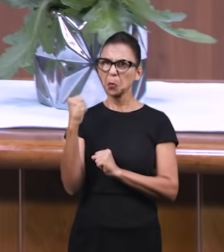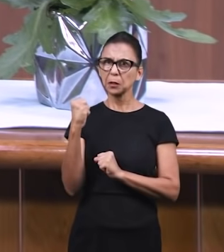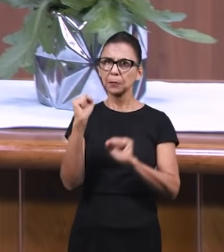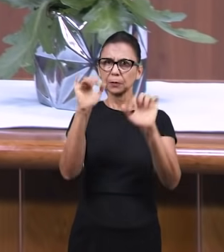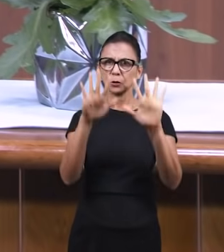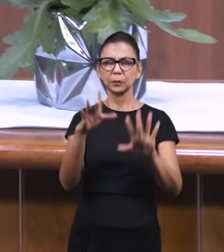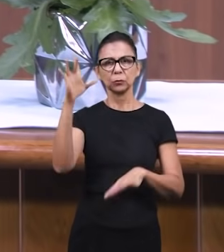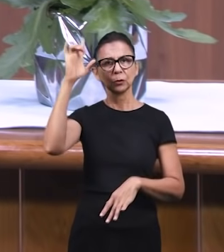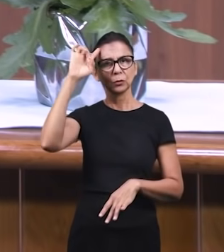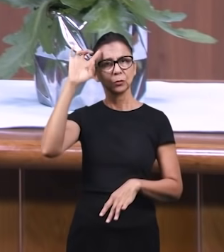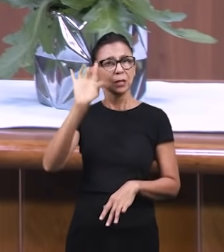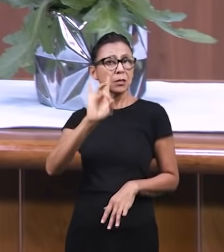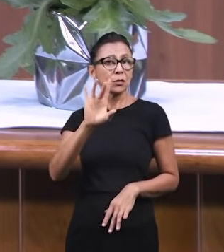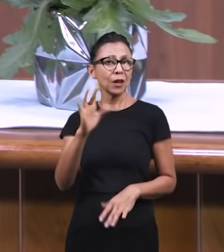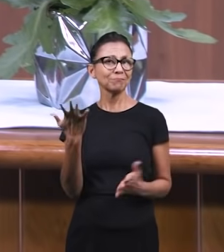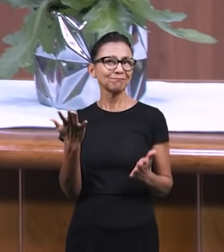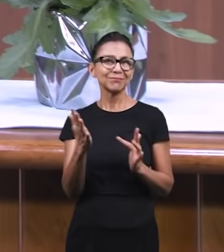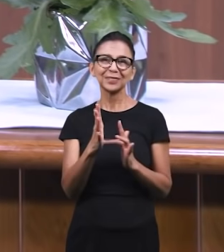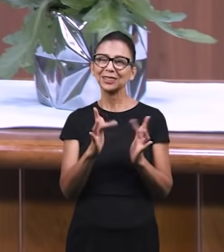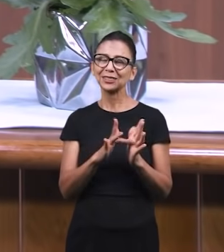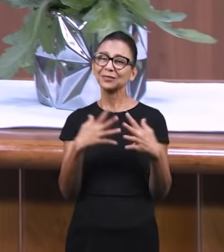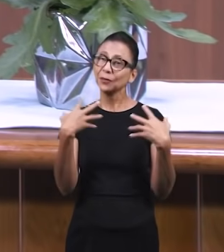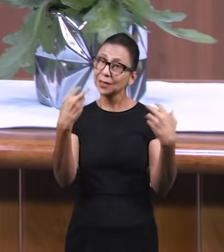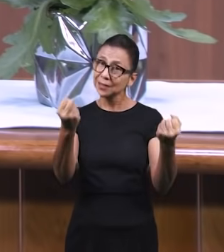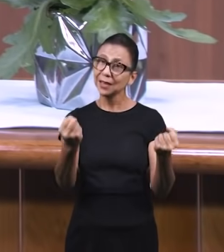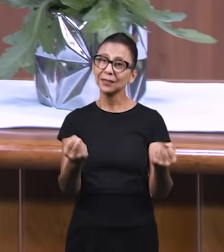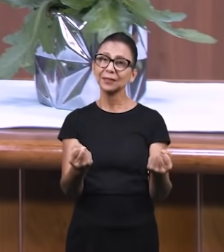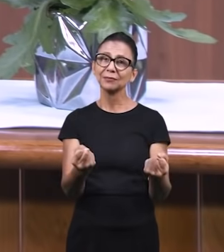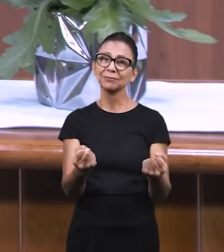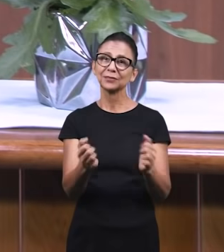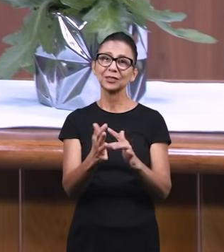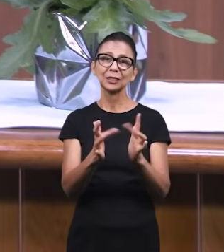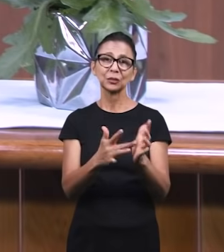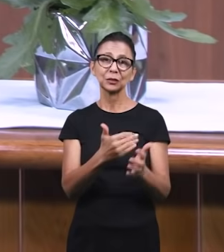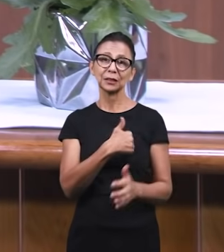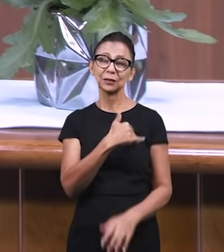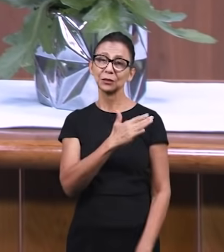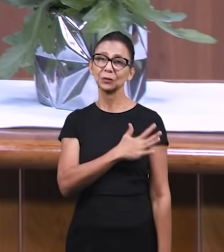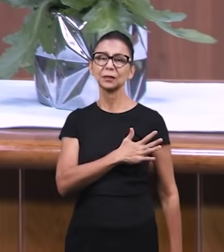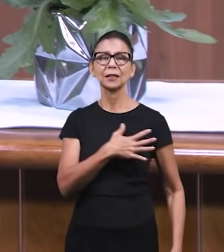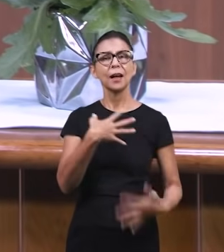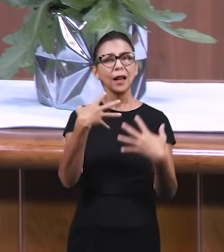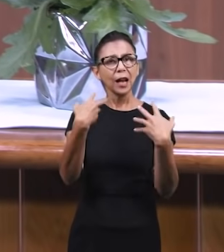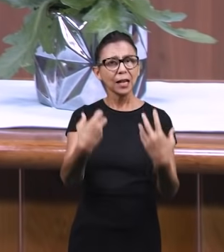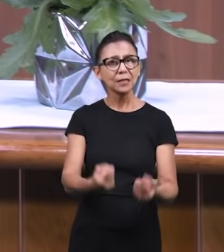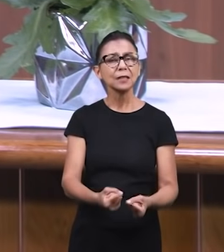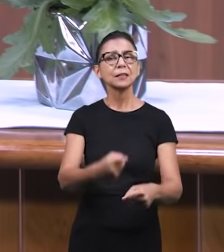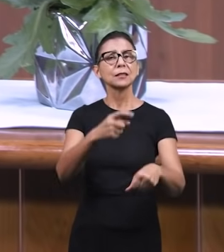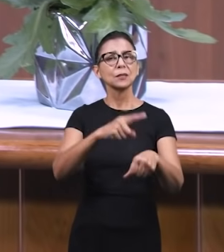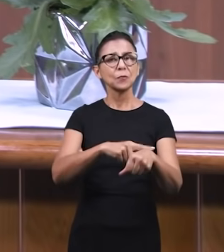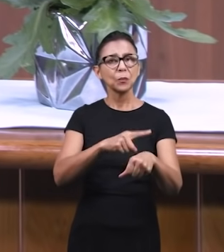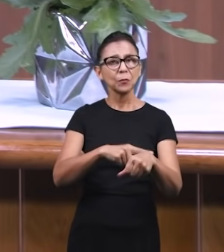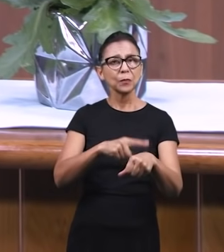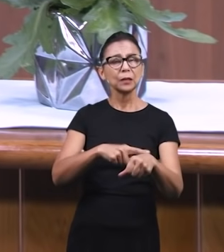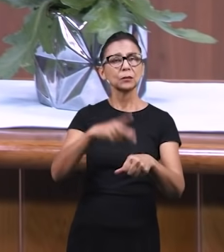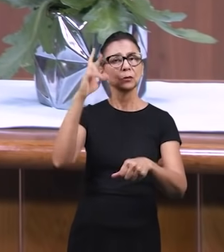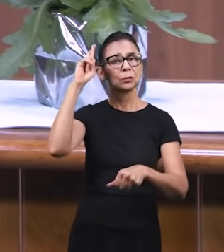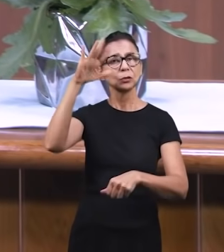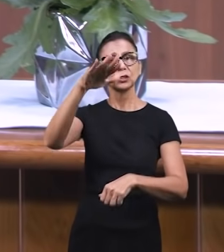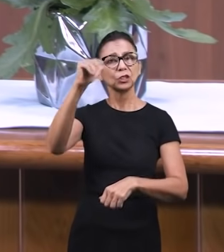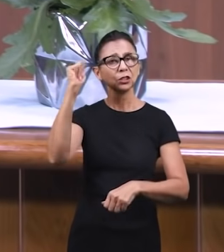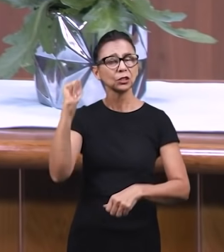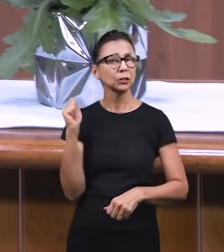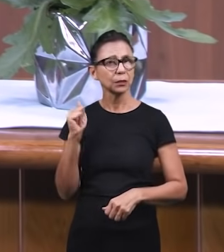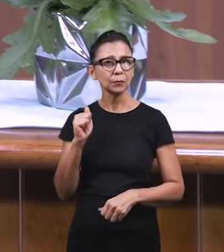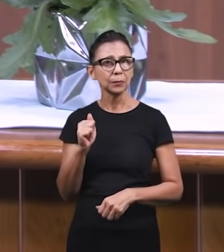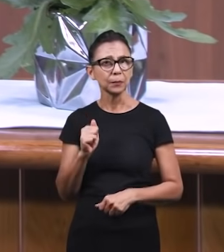Jesus. Aceite Jesus no seu coração. Aceite esse chamado que o Evangelho está fazendo agora. Aceite-se estar diante